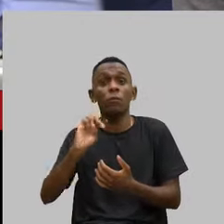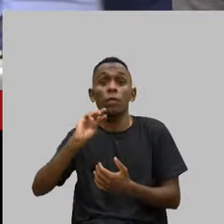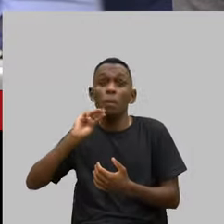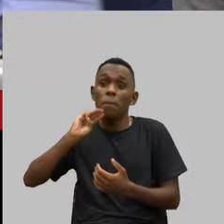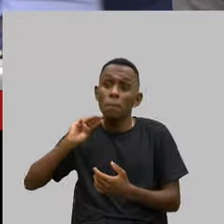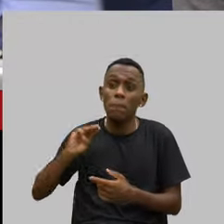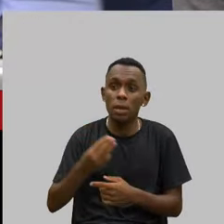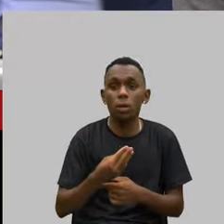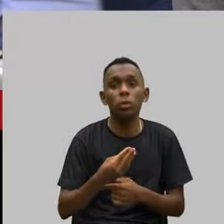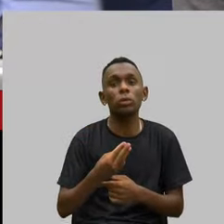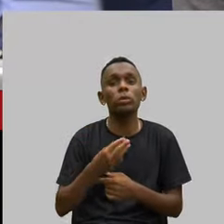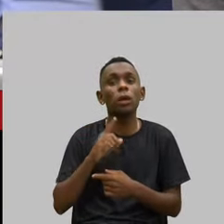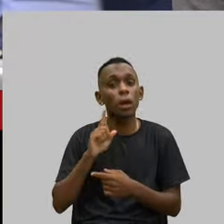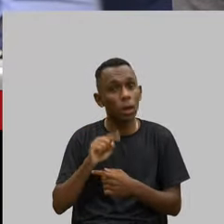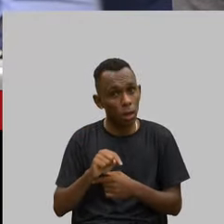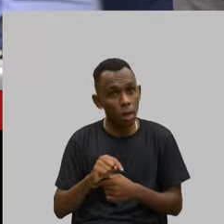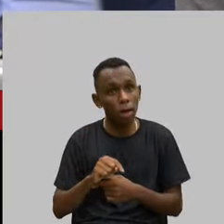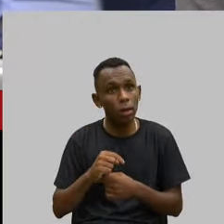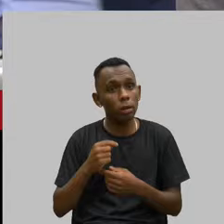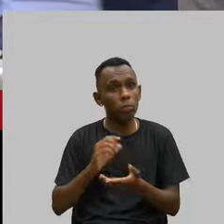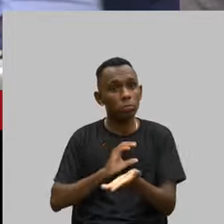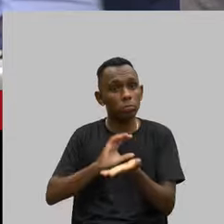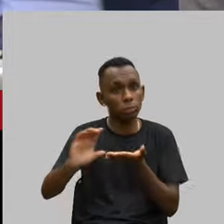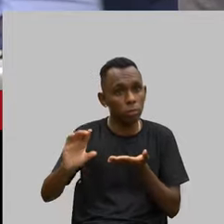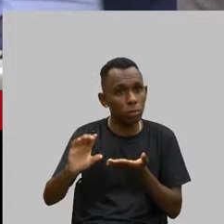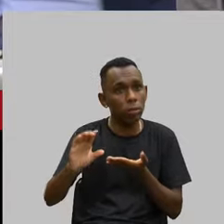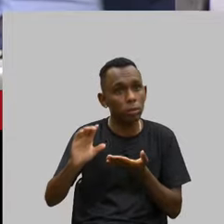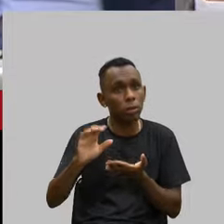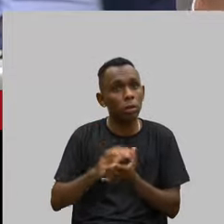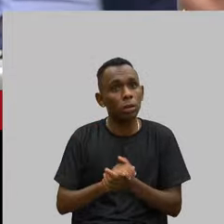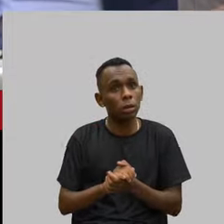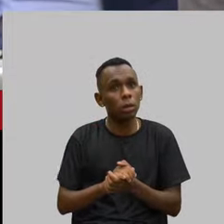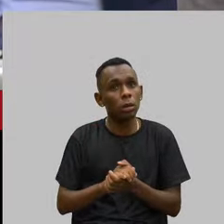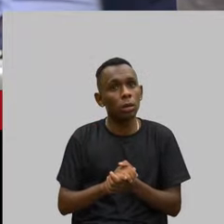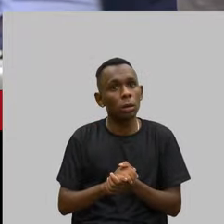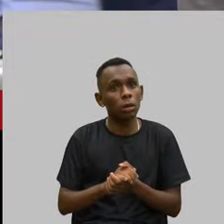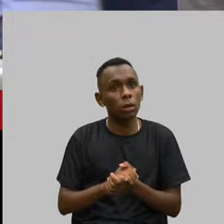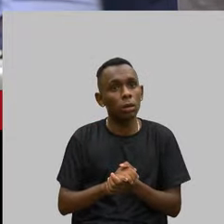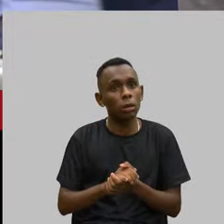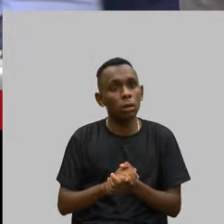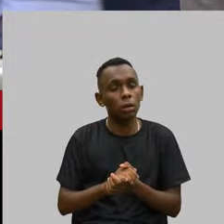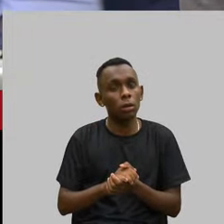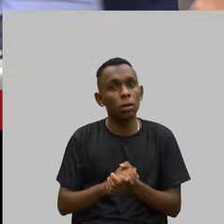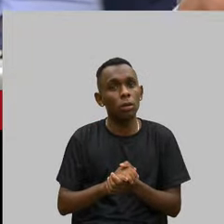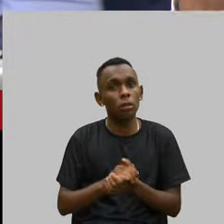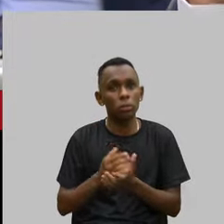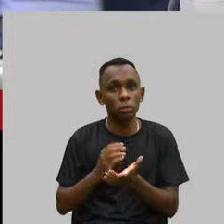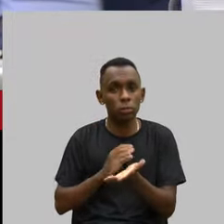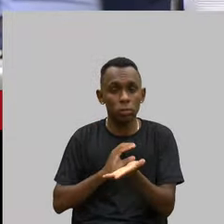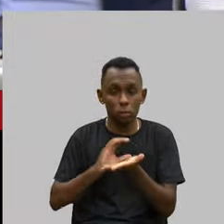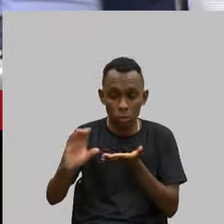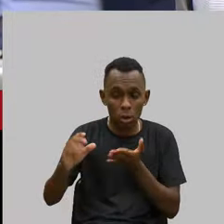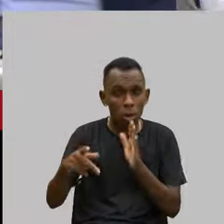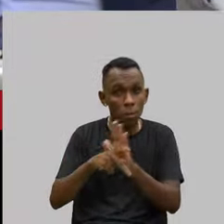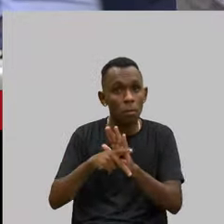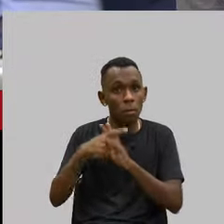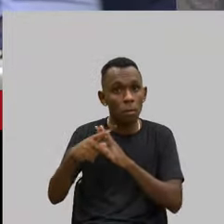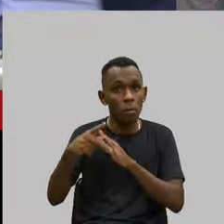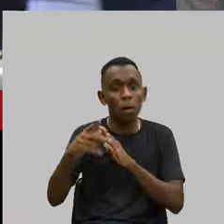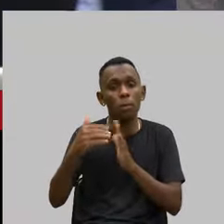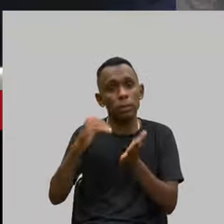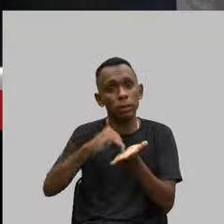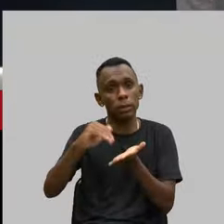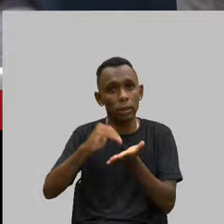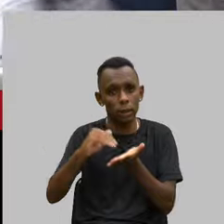Eh foi o valor que foi encaminhado ultimamente por último né Ultimamente não por último ao a Secretaria do Tesouro